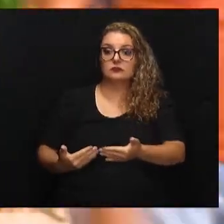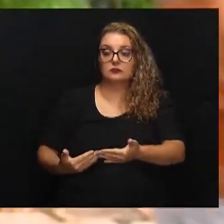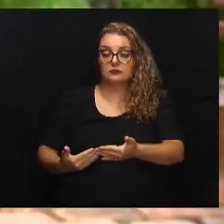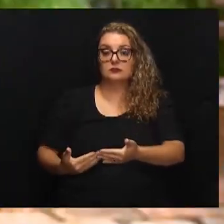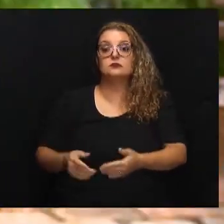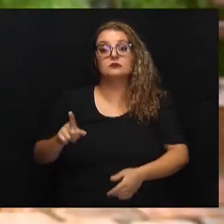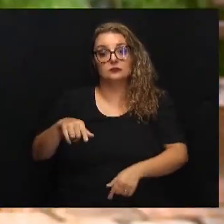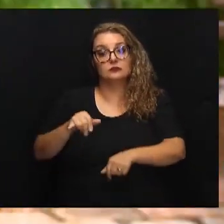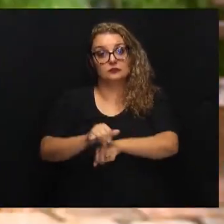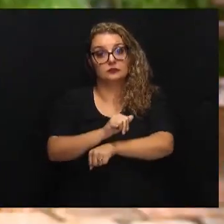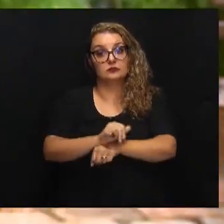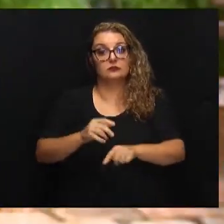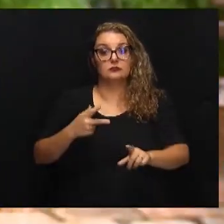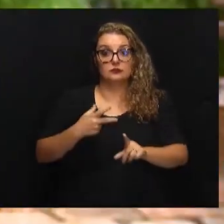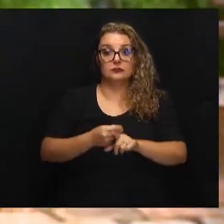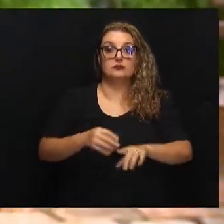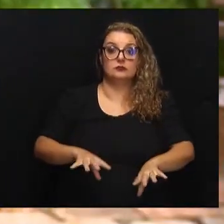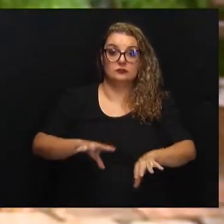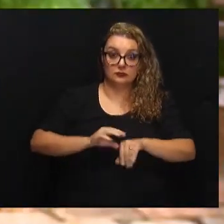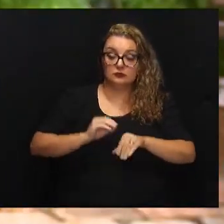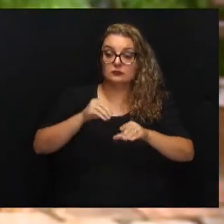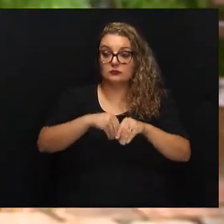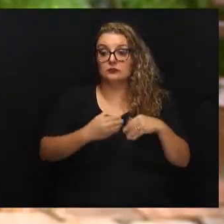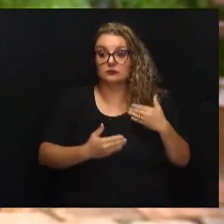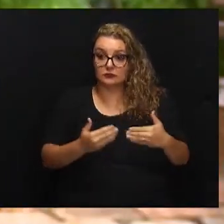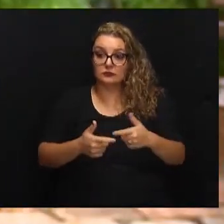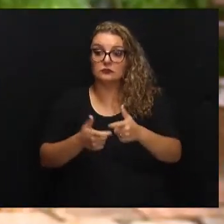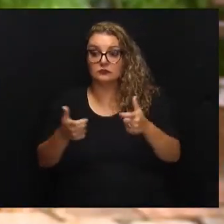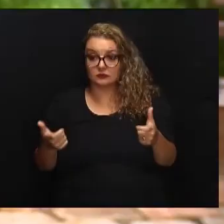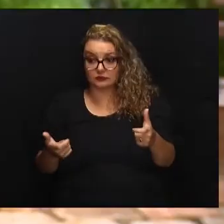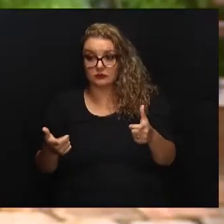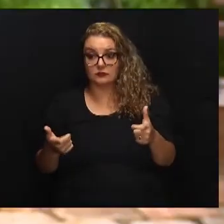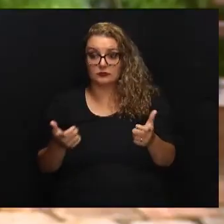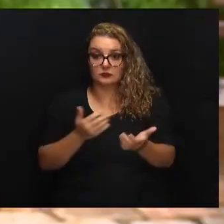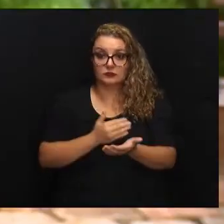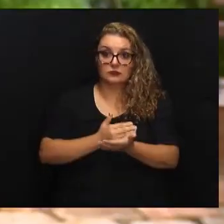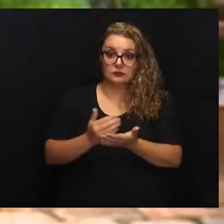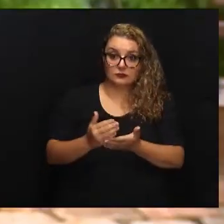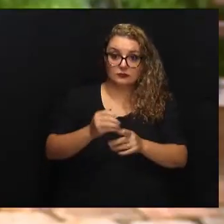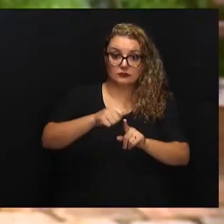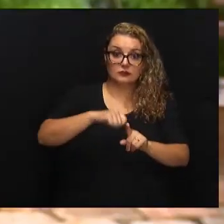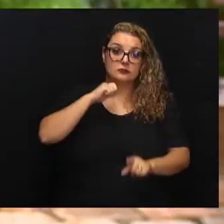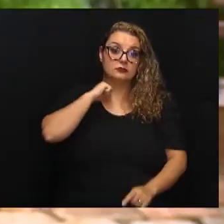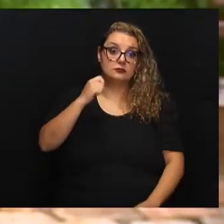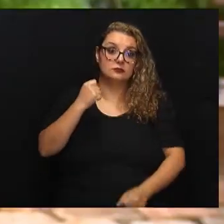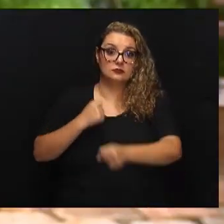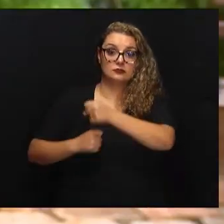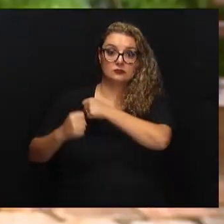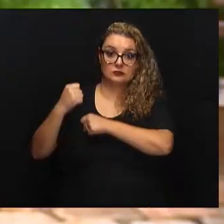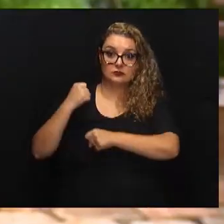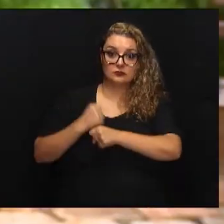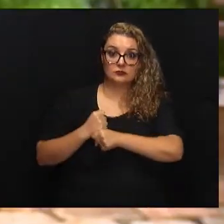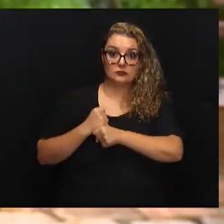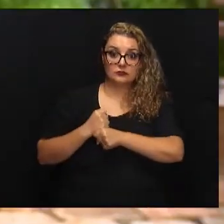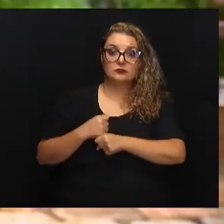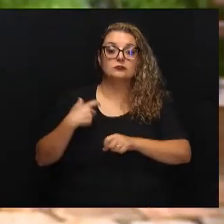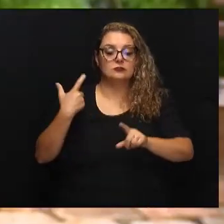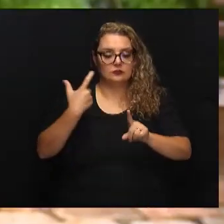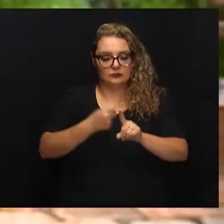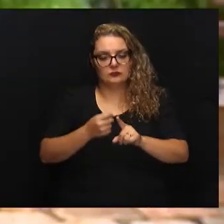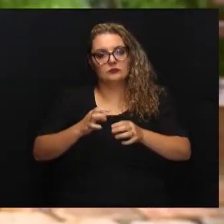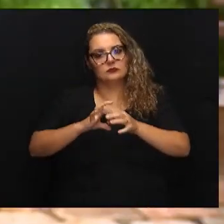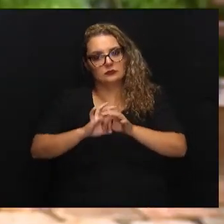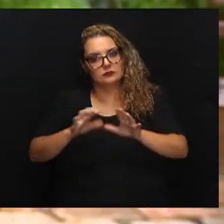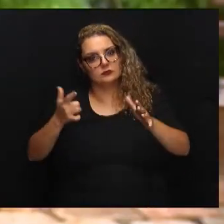vacinação, que vem para ser incorporada aí a longo prazo. Ela iniciou em abril do ano passado e as doses continuam